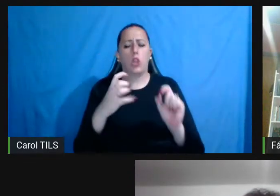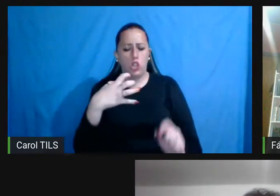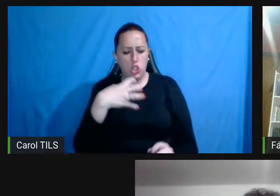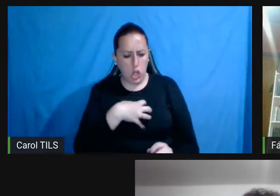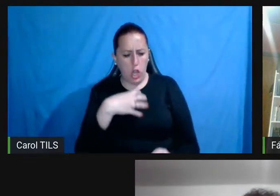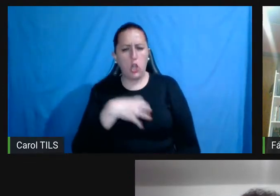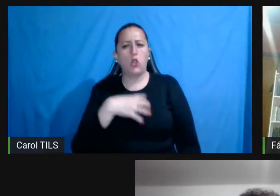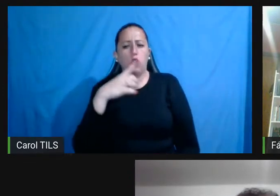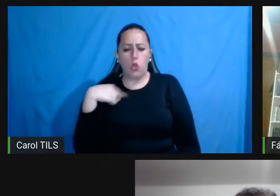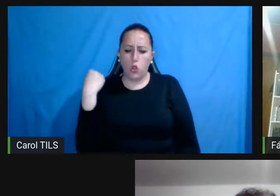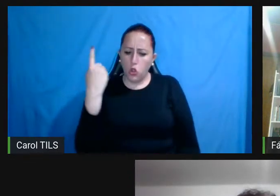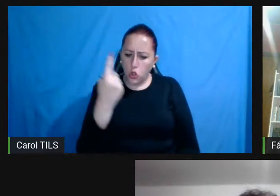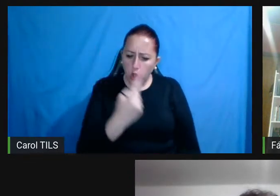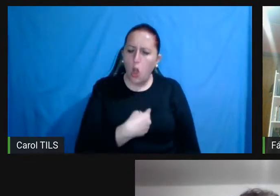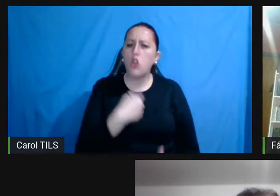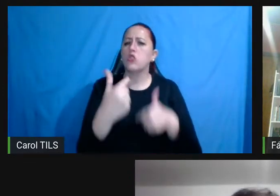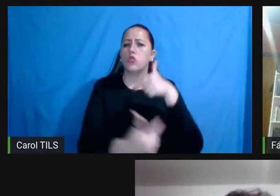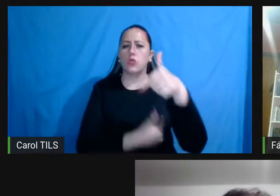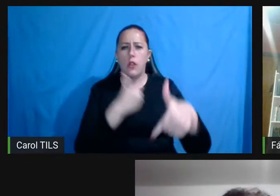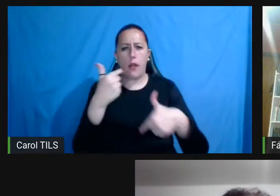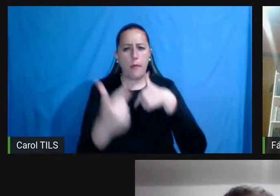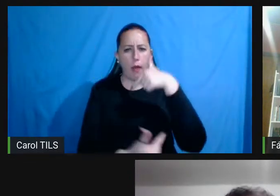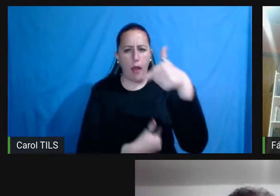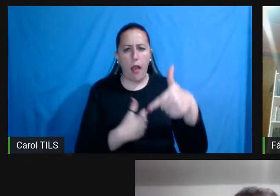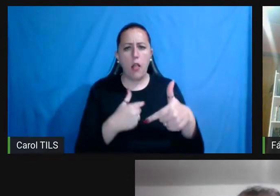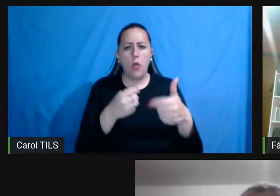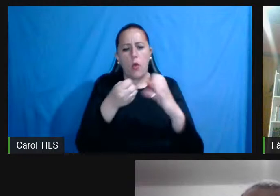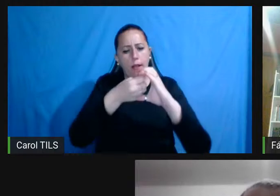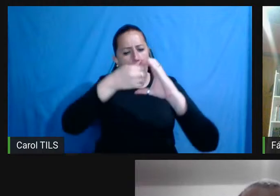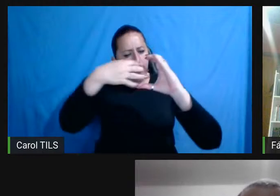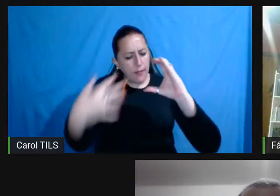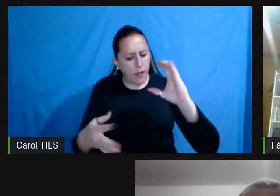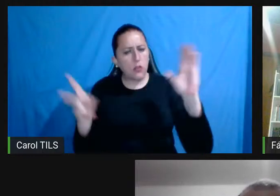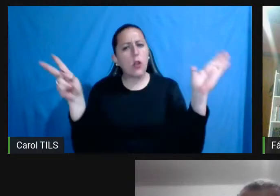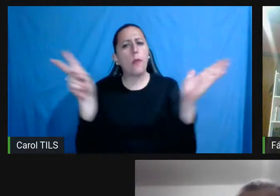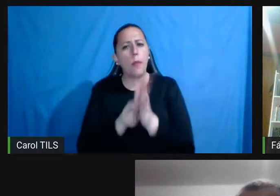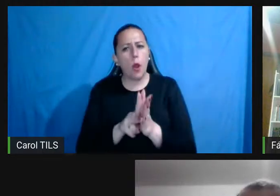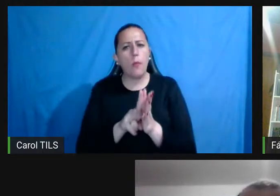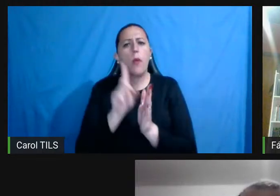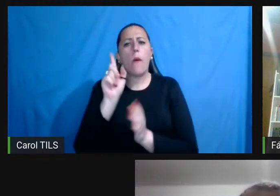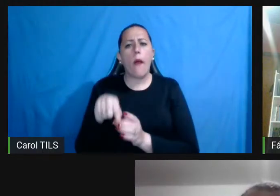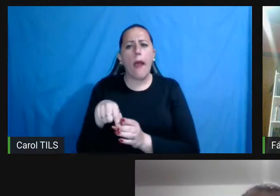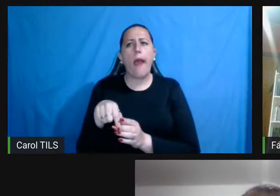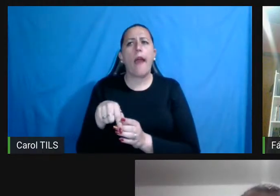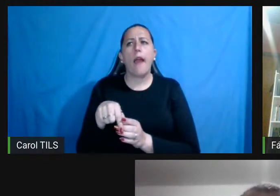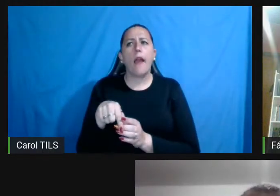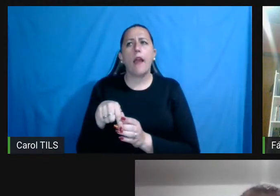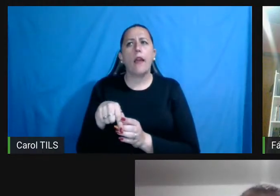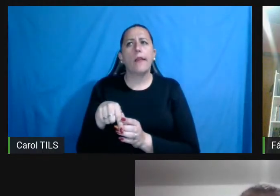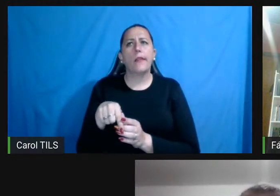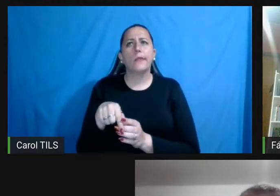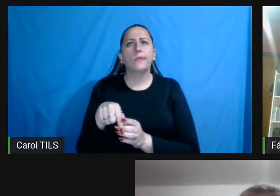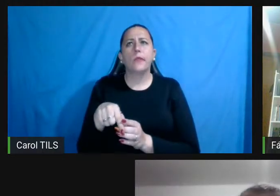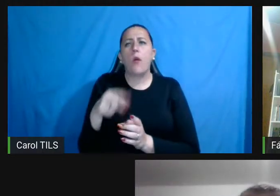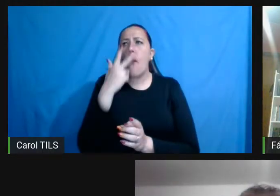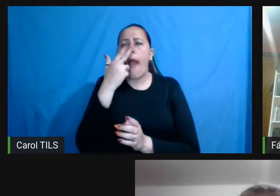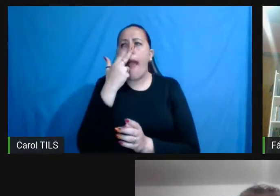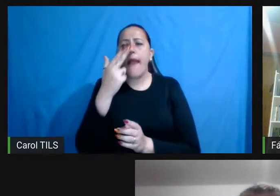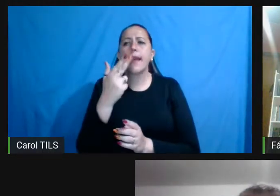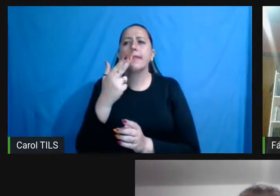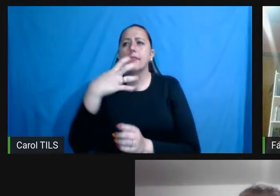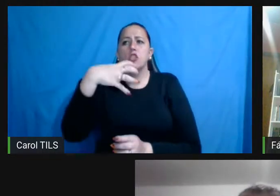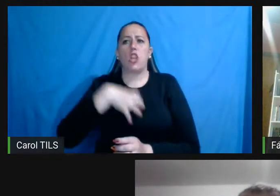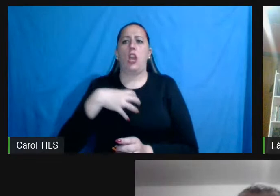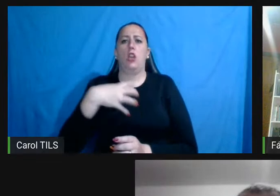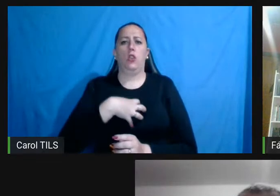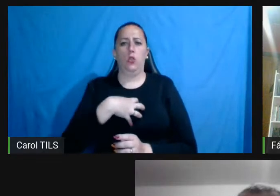nosso jeito de trabalho, aquilo que nos caracteriza, ela é muito distante da forma remota. Nosso jeito, nossa forma é